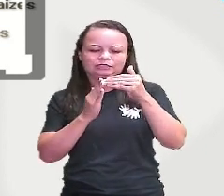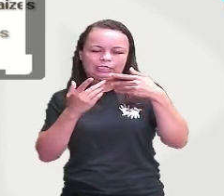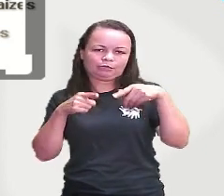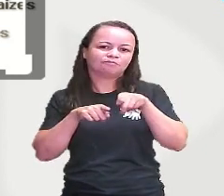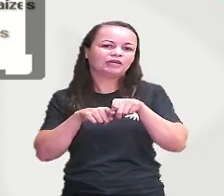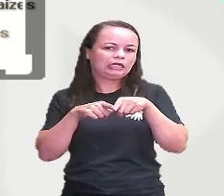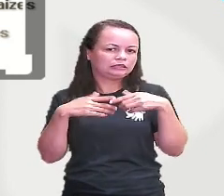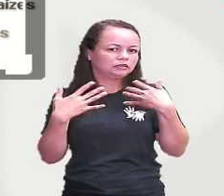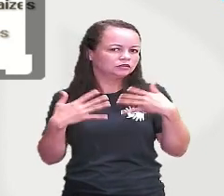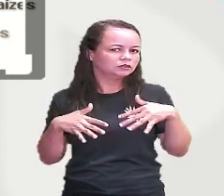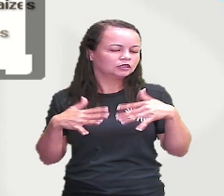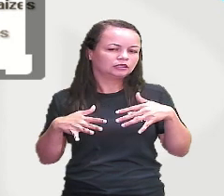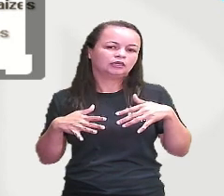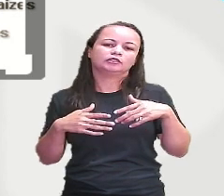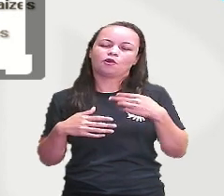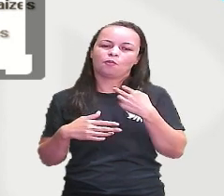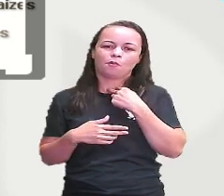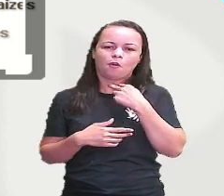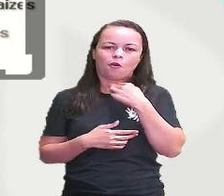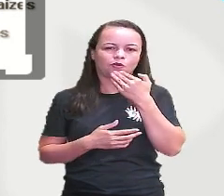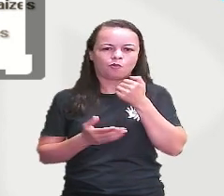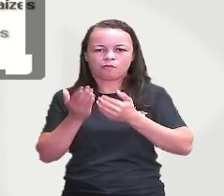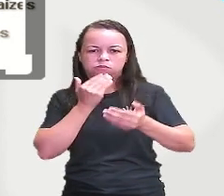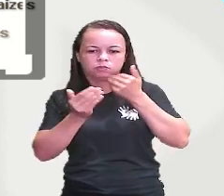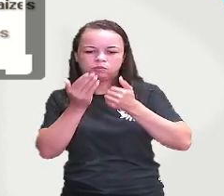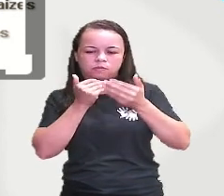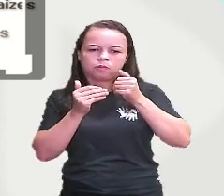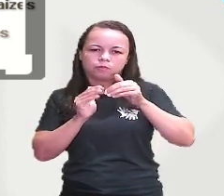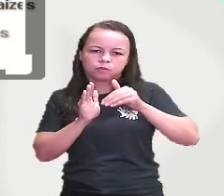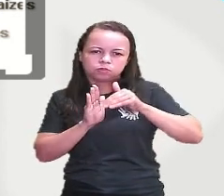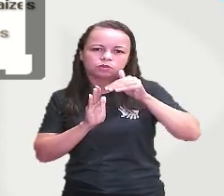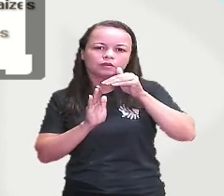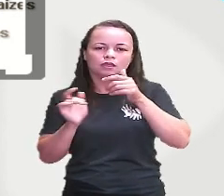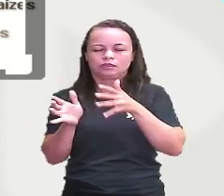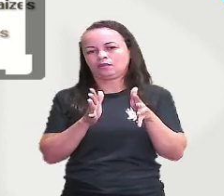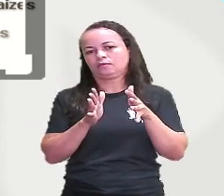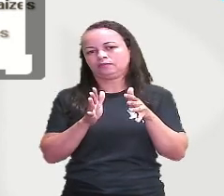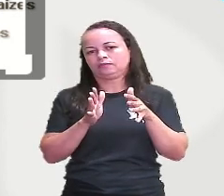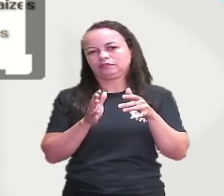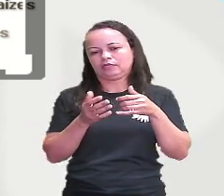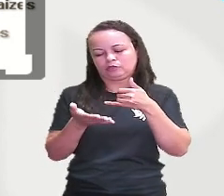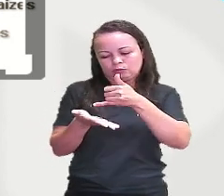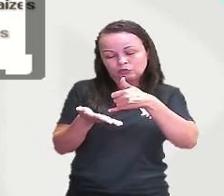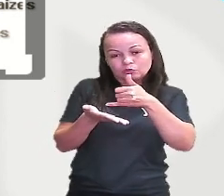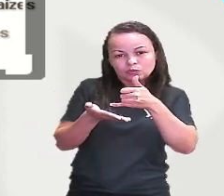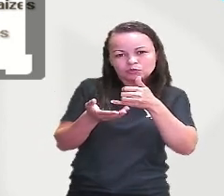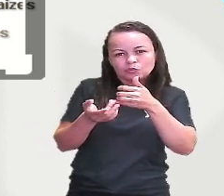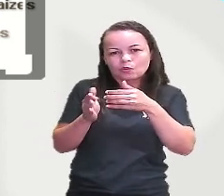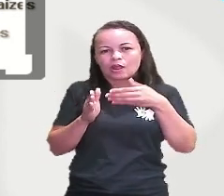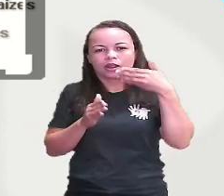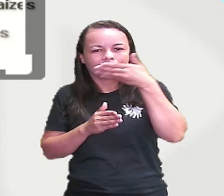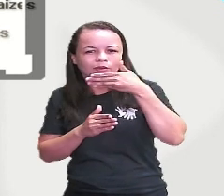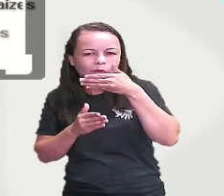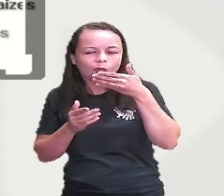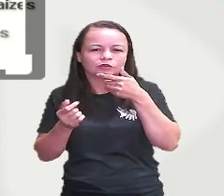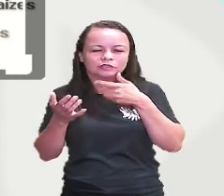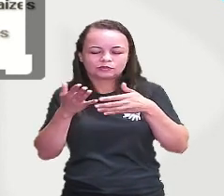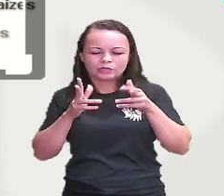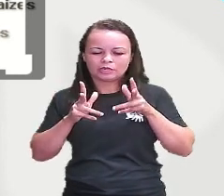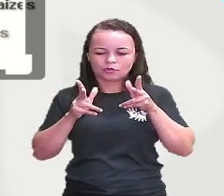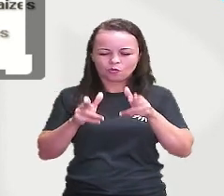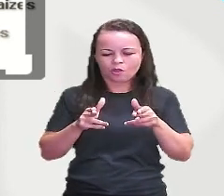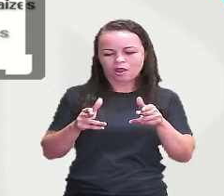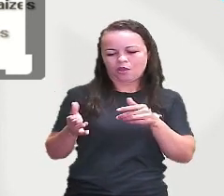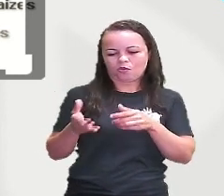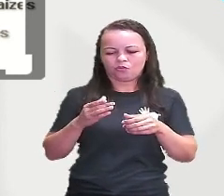gente tem que consumir em menor quantidade, porque se a gente for consumir açúcar e doce, igual a gente consome os carboidratos,